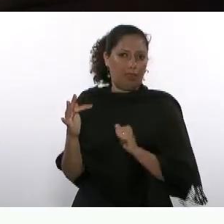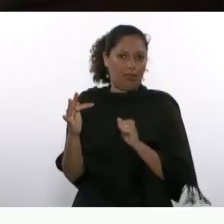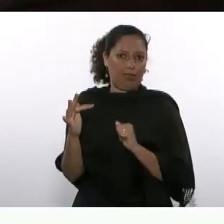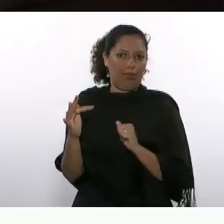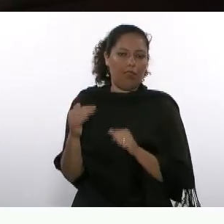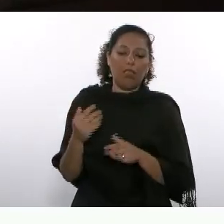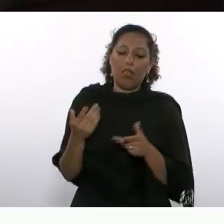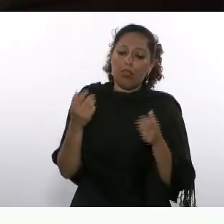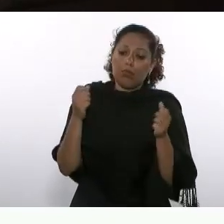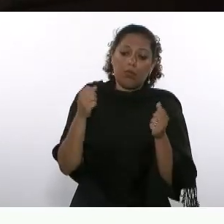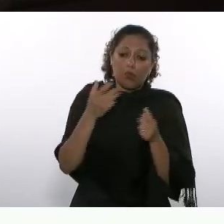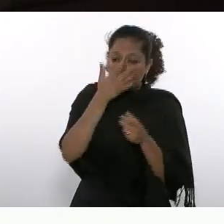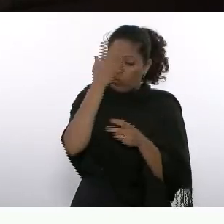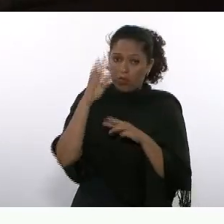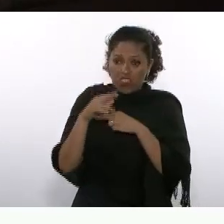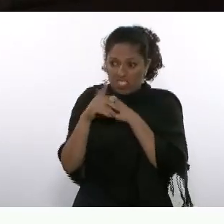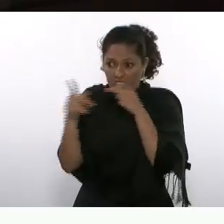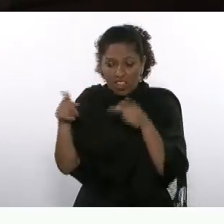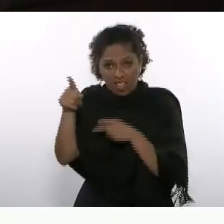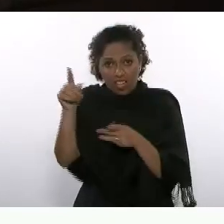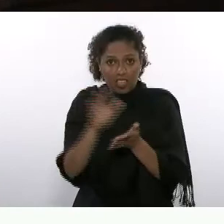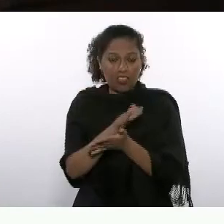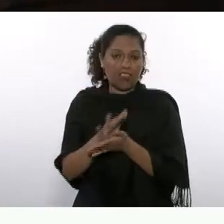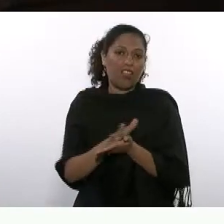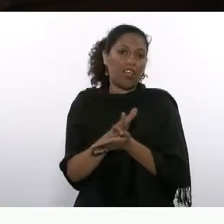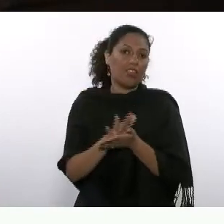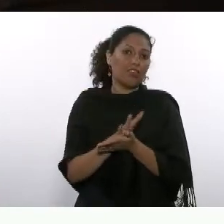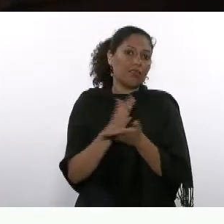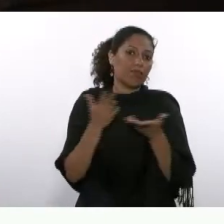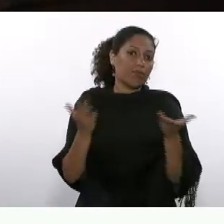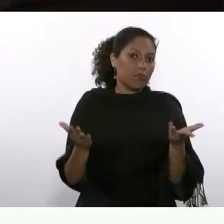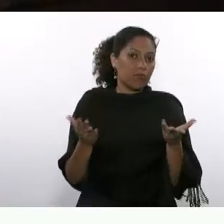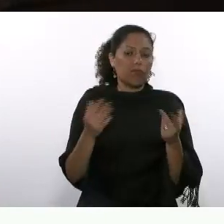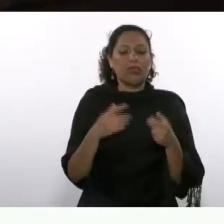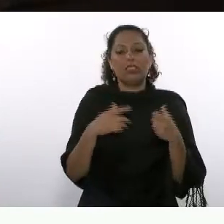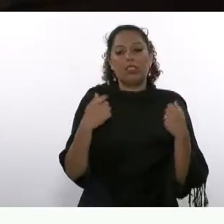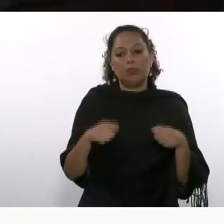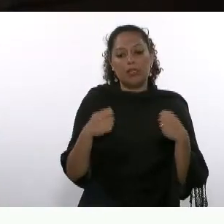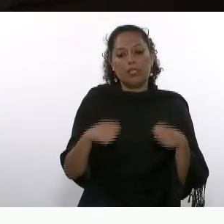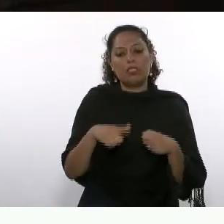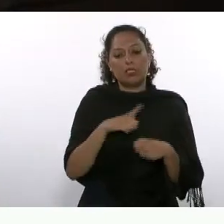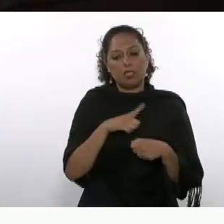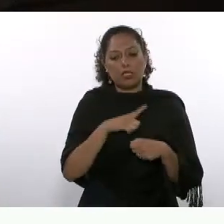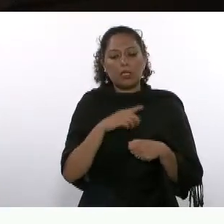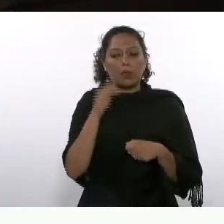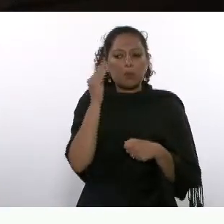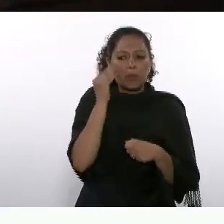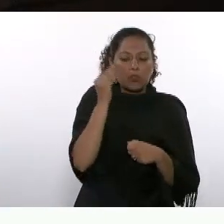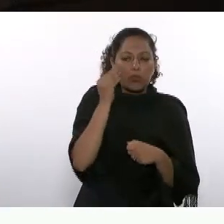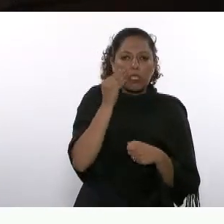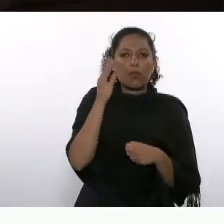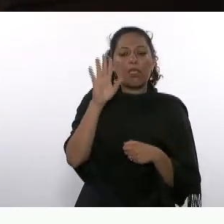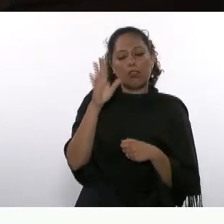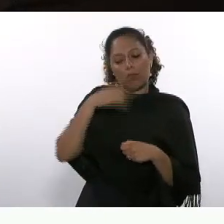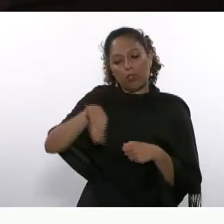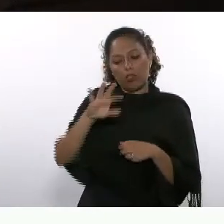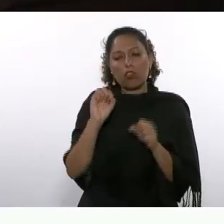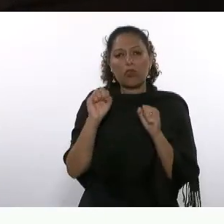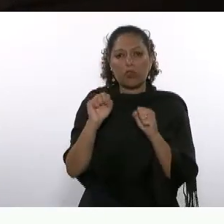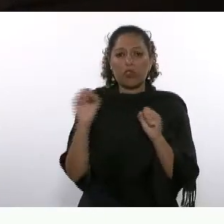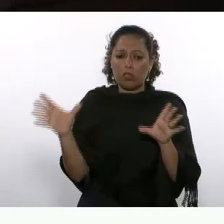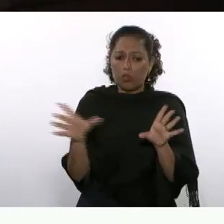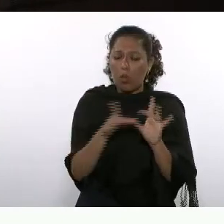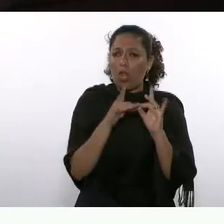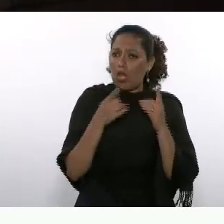Então, em termos financeiros, é óbvio que precisa ter um despendimento, mas o que a gente poderia trazer de